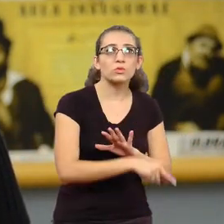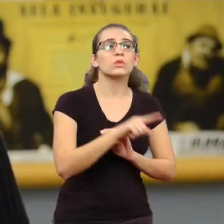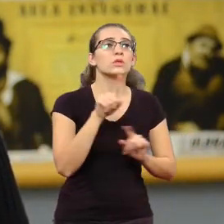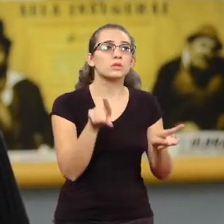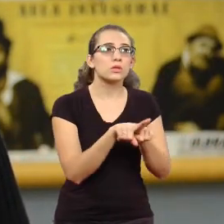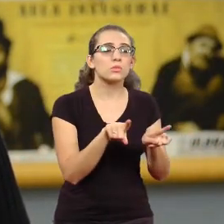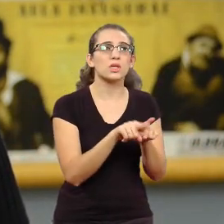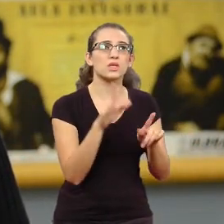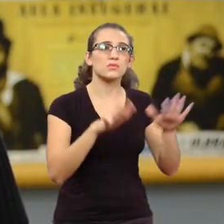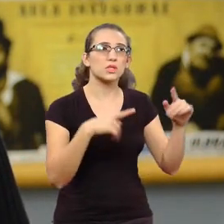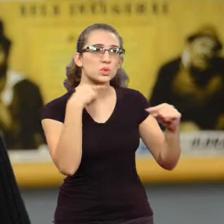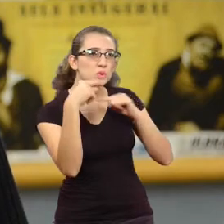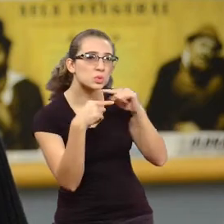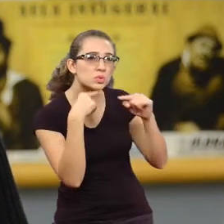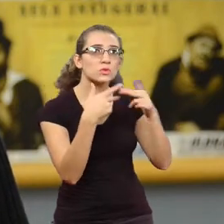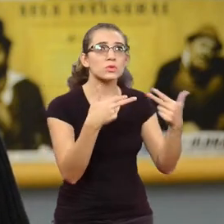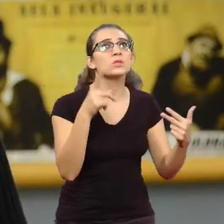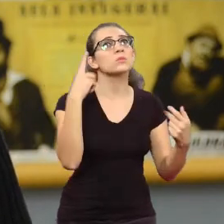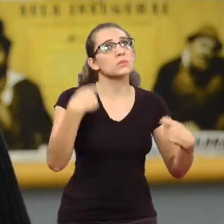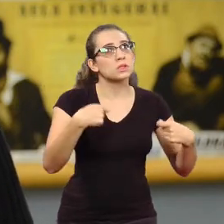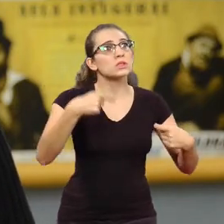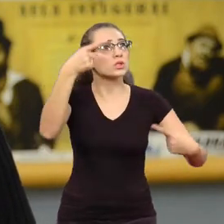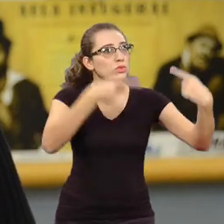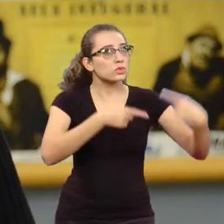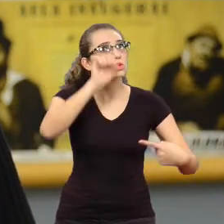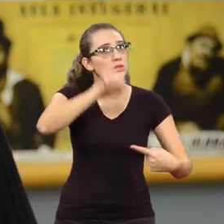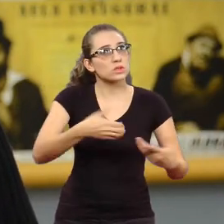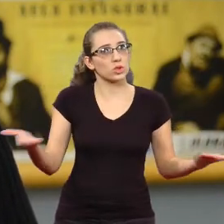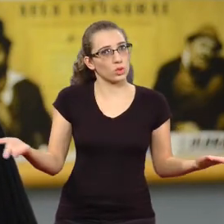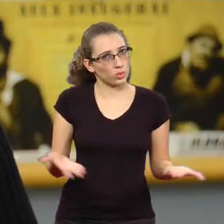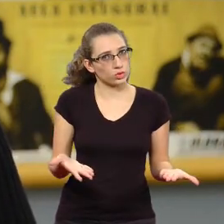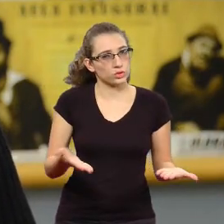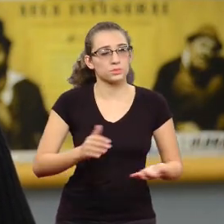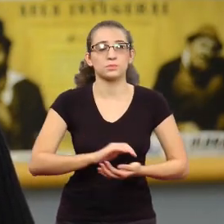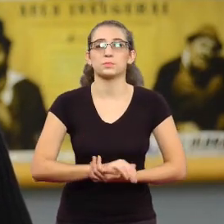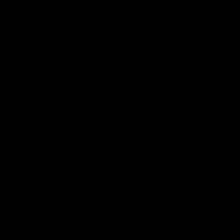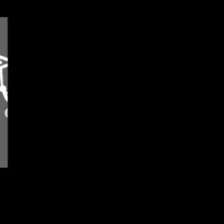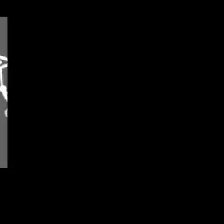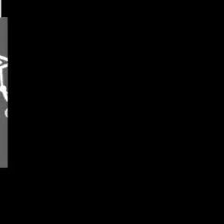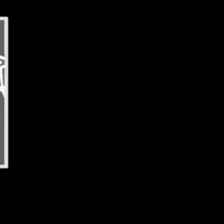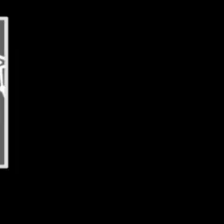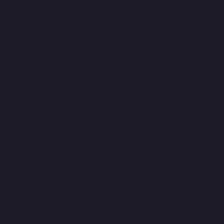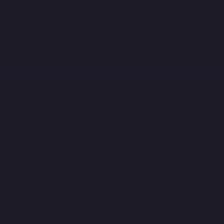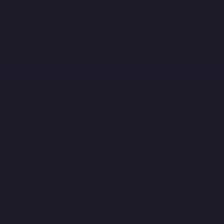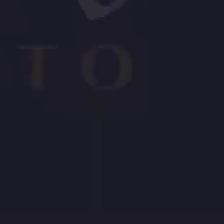tão questionado e é uma discussão tão necessária no nosso tempo.